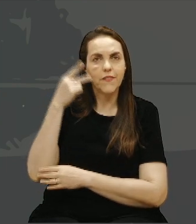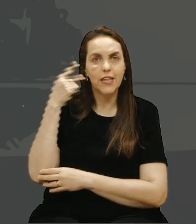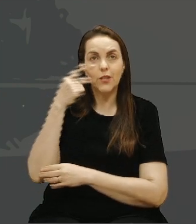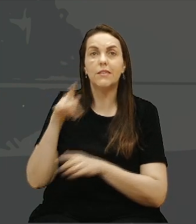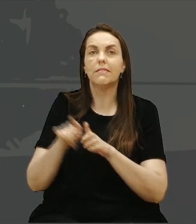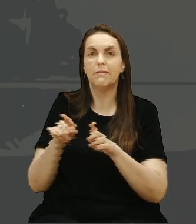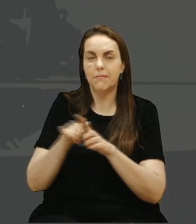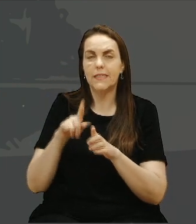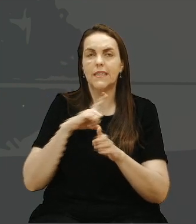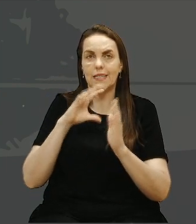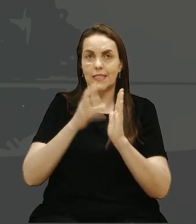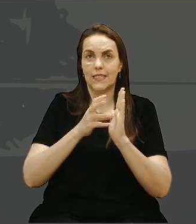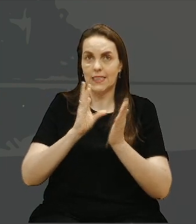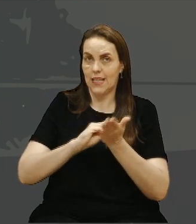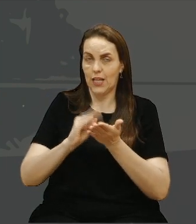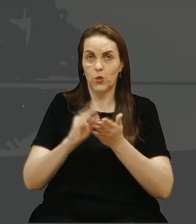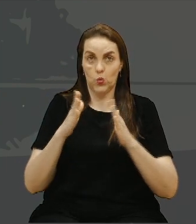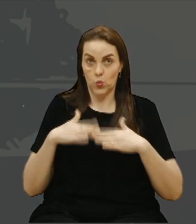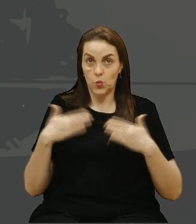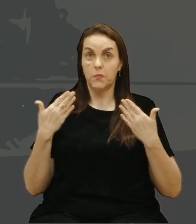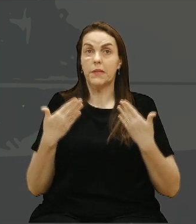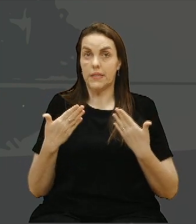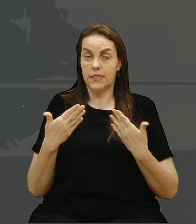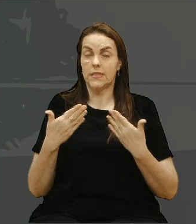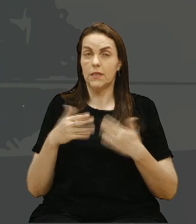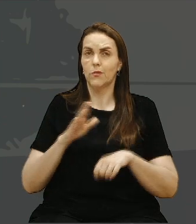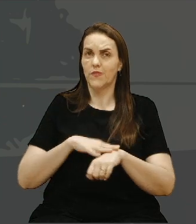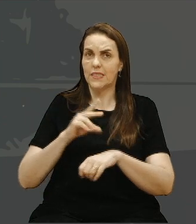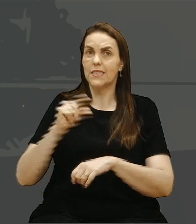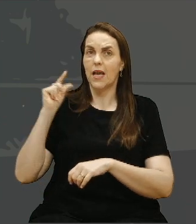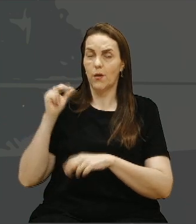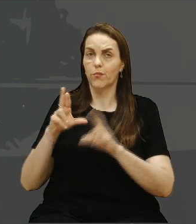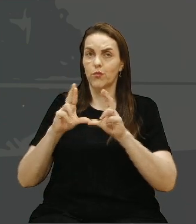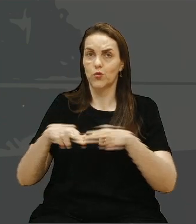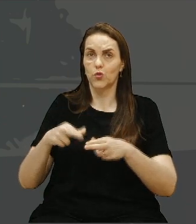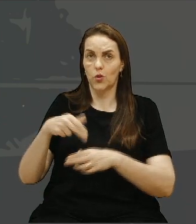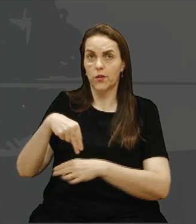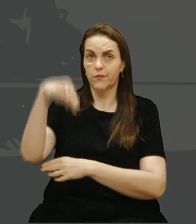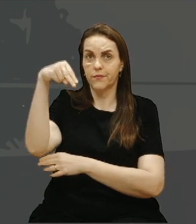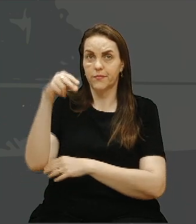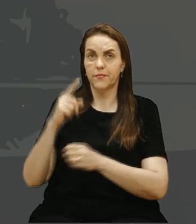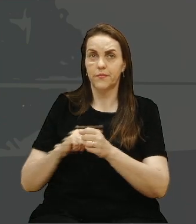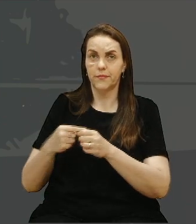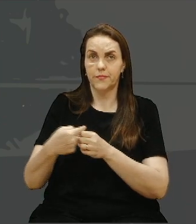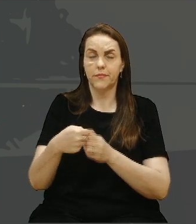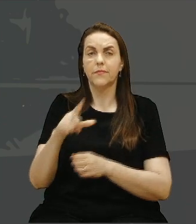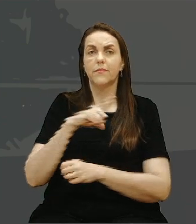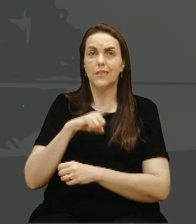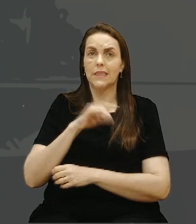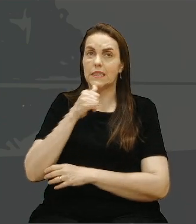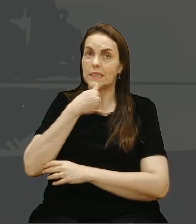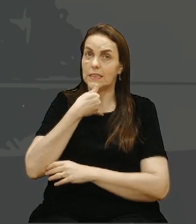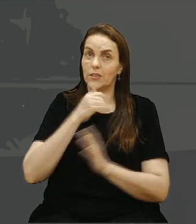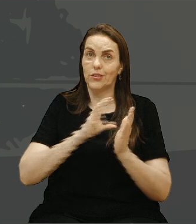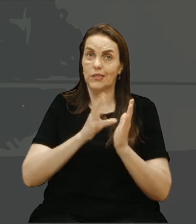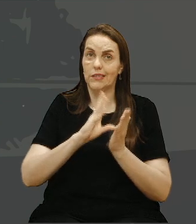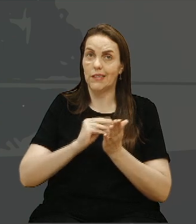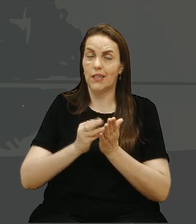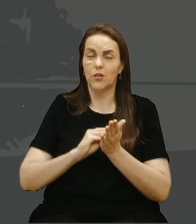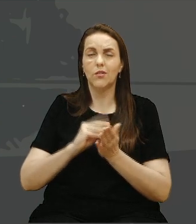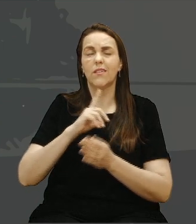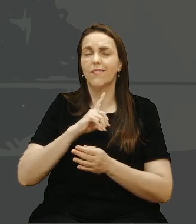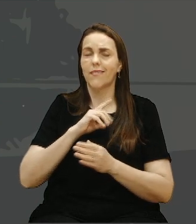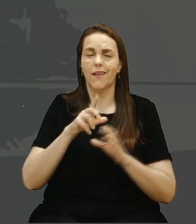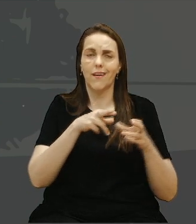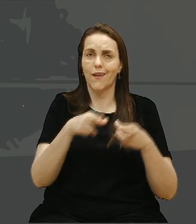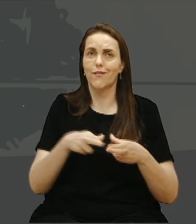esse dado, né, que nos surpreende. Por muito tempo, a zona norte da cidade acabou tendo esse triste dado de ser a região menos desenvolvida, né,